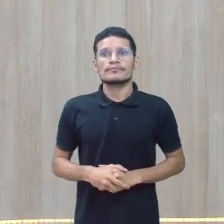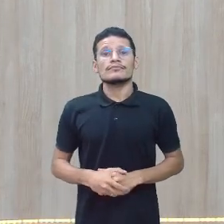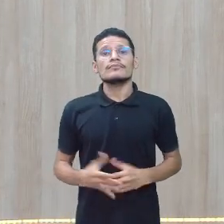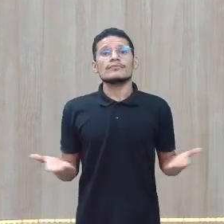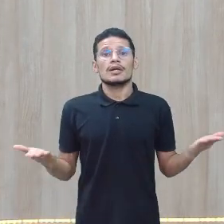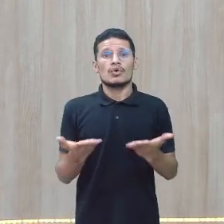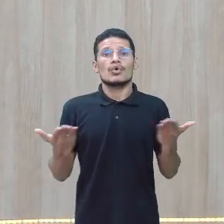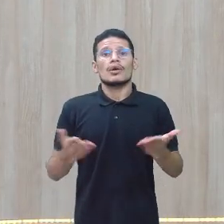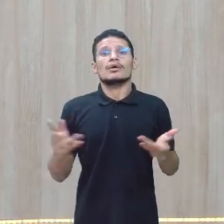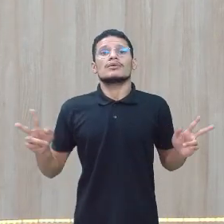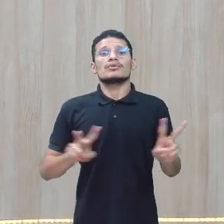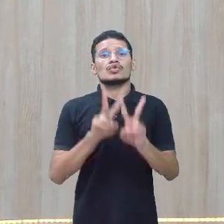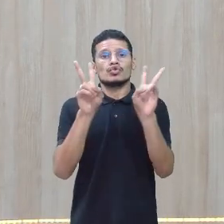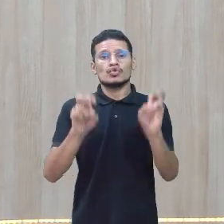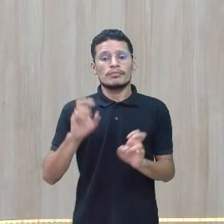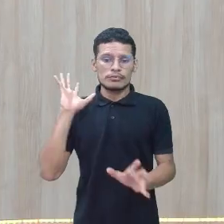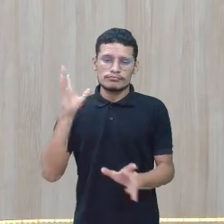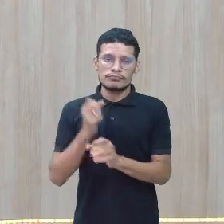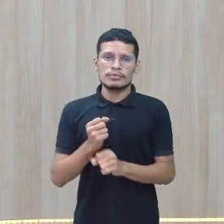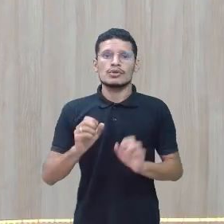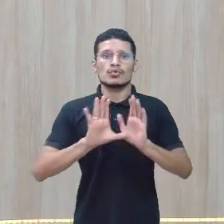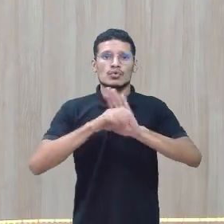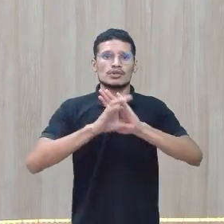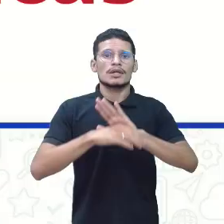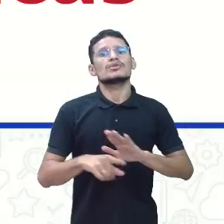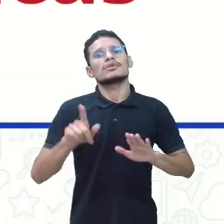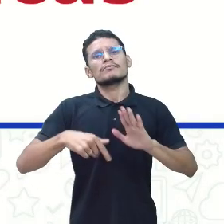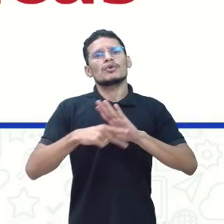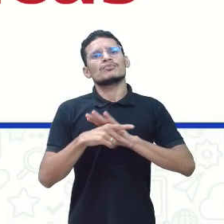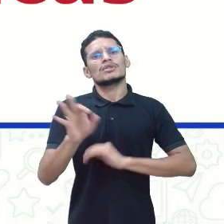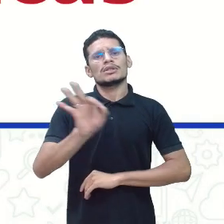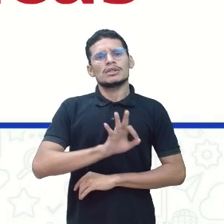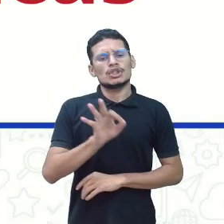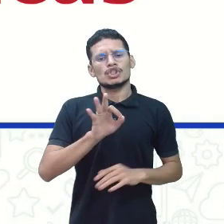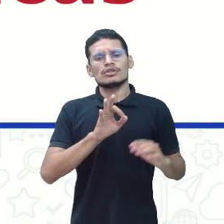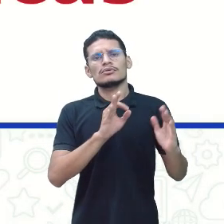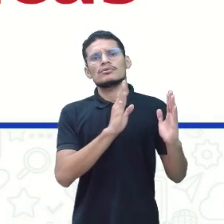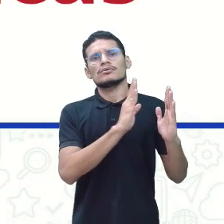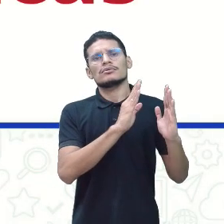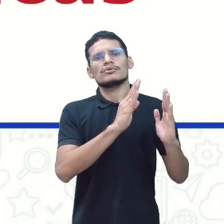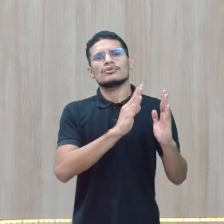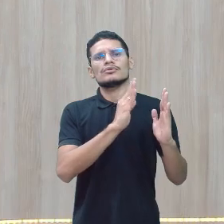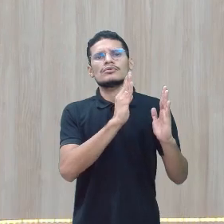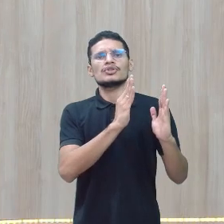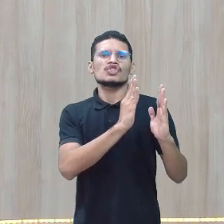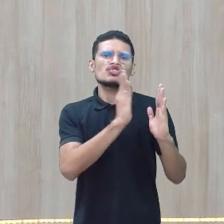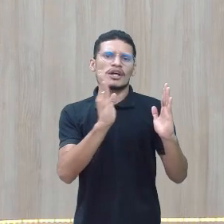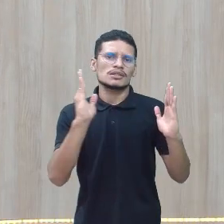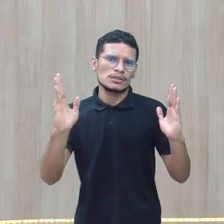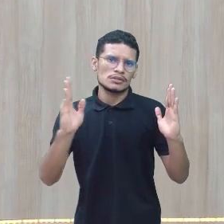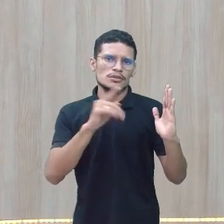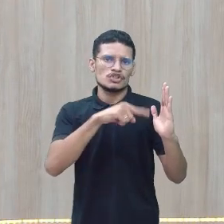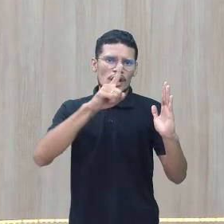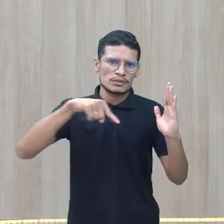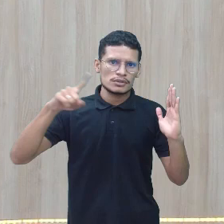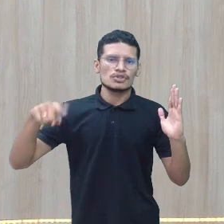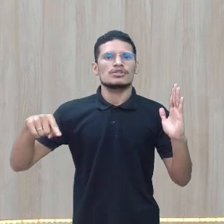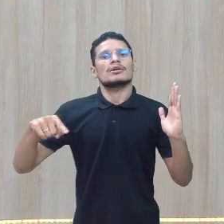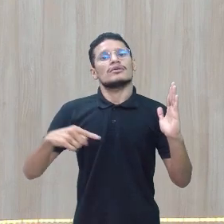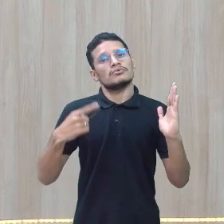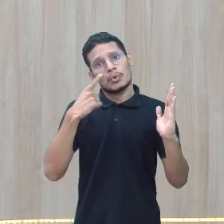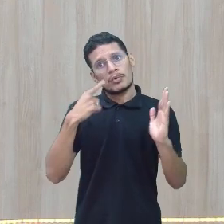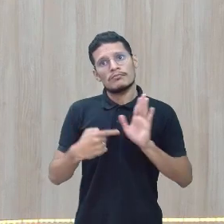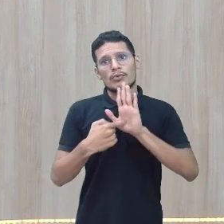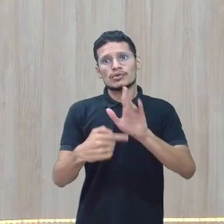Vamos revisar aqui agora alguns conceitos e medidas estatísticas. Aqui a gente já começa a ser um pouquinho mais técnico, tendo claro